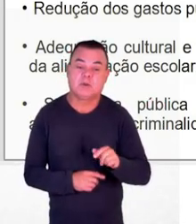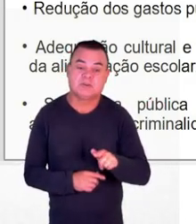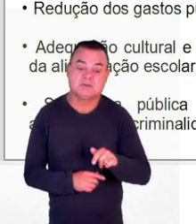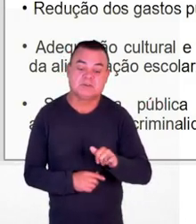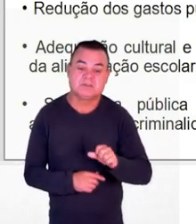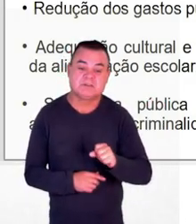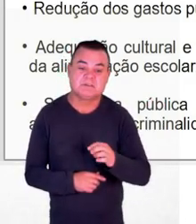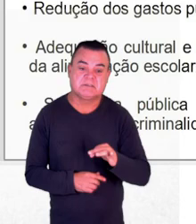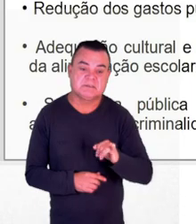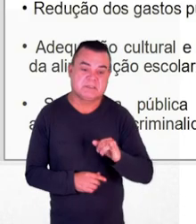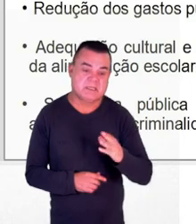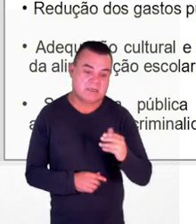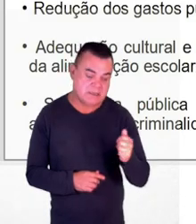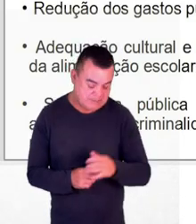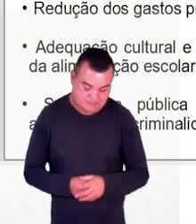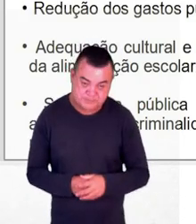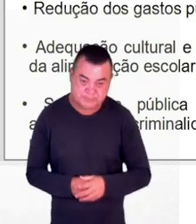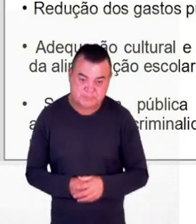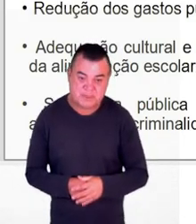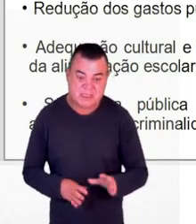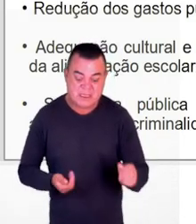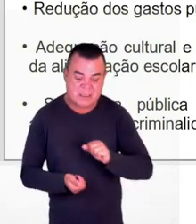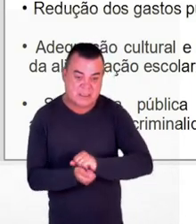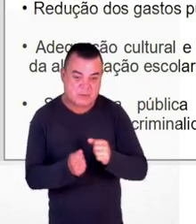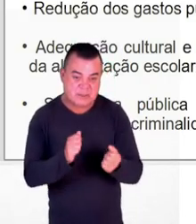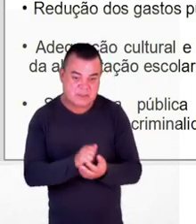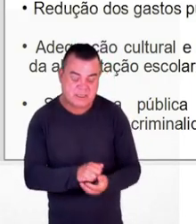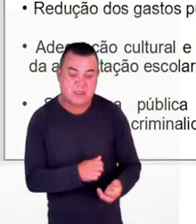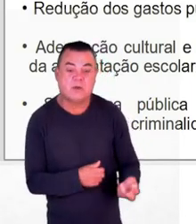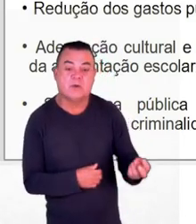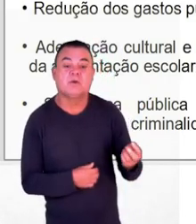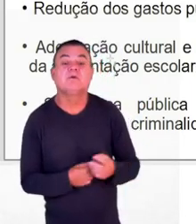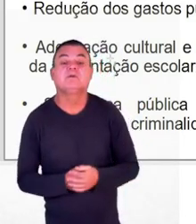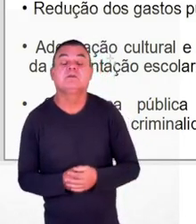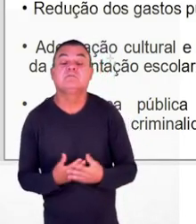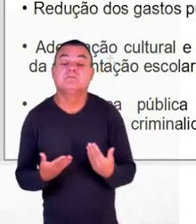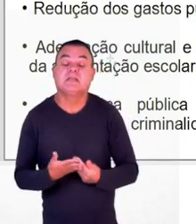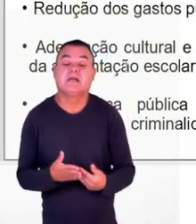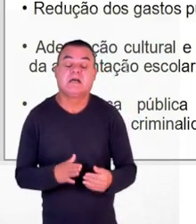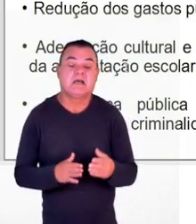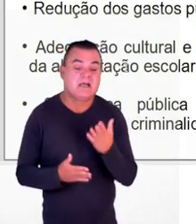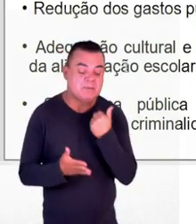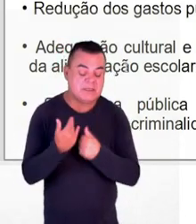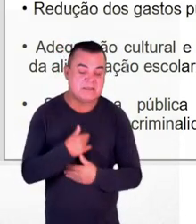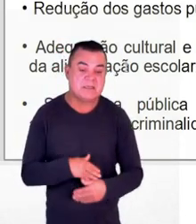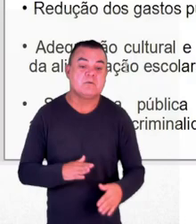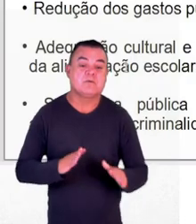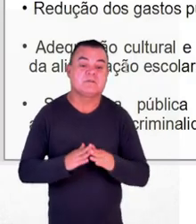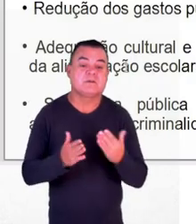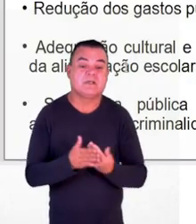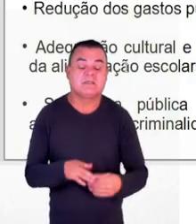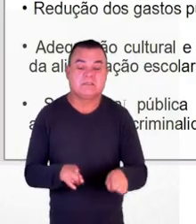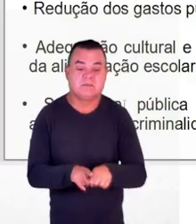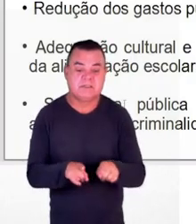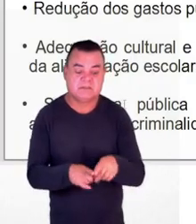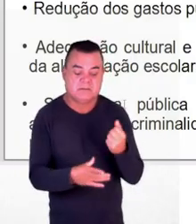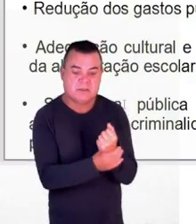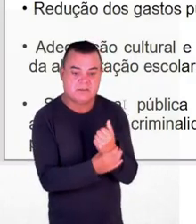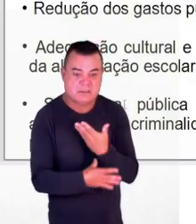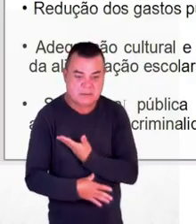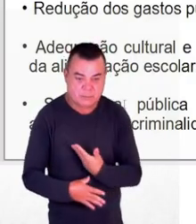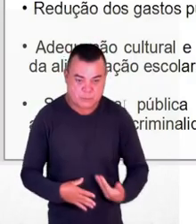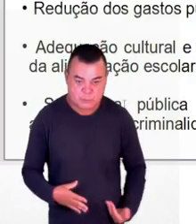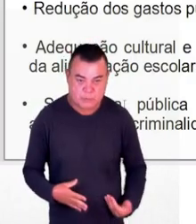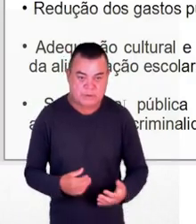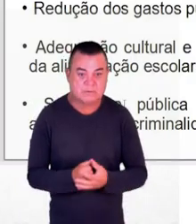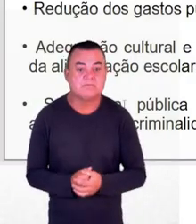né Amazônia adequação cultural e melhoria da qualidade da alimentação escolar e Segurança Pública porque você evita a cooptação de quem